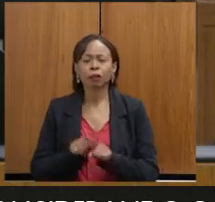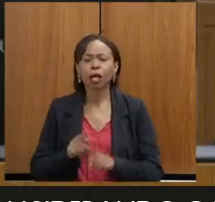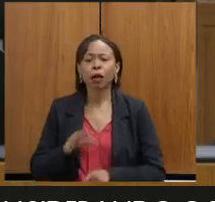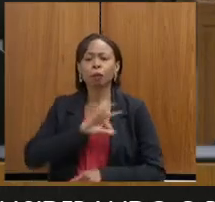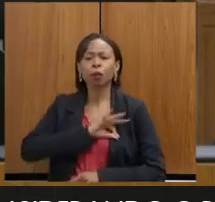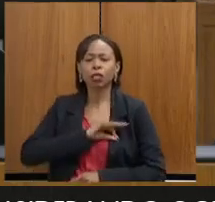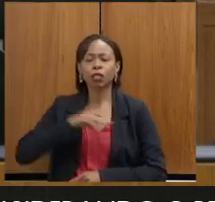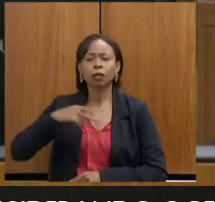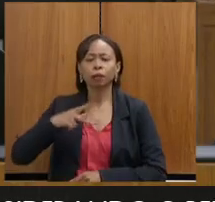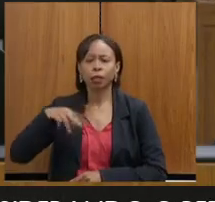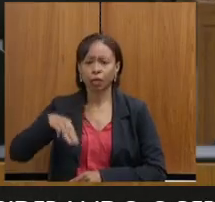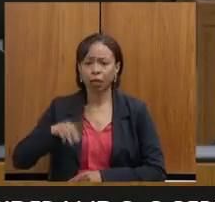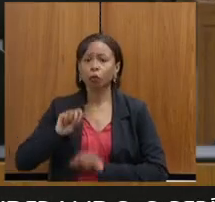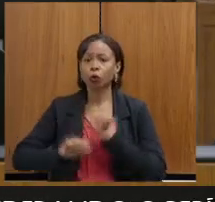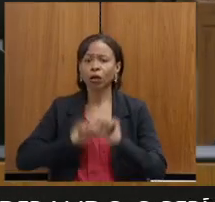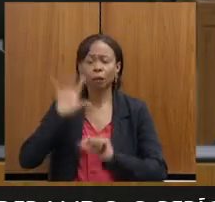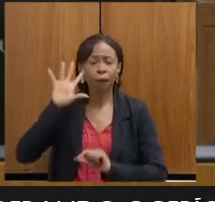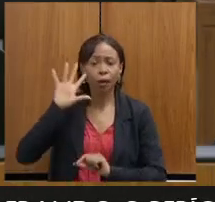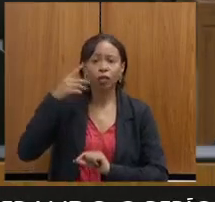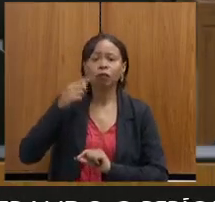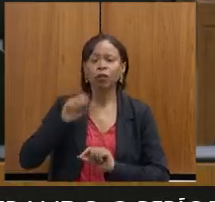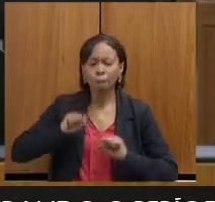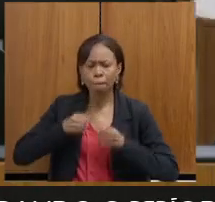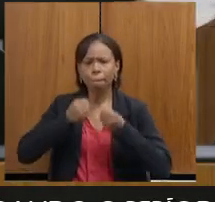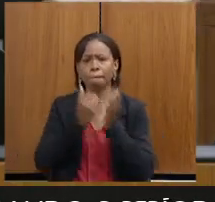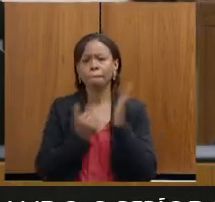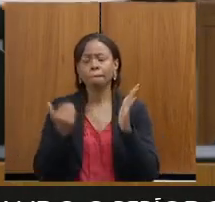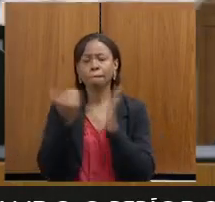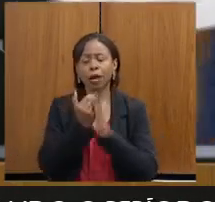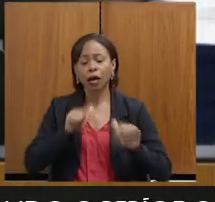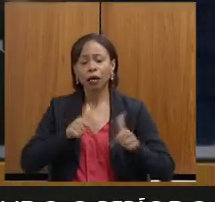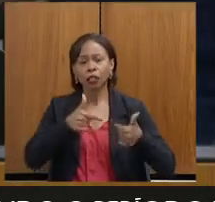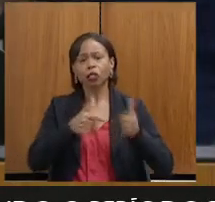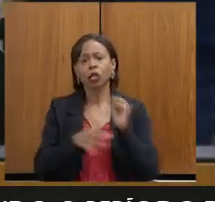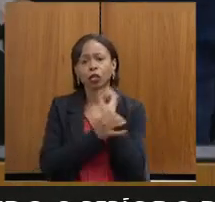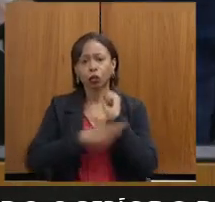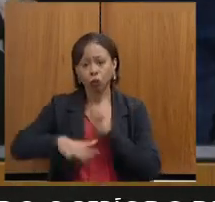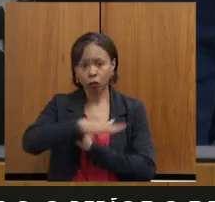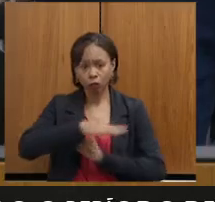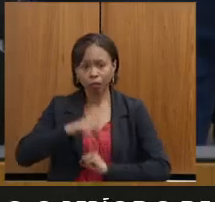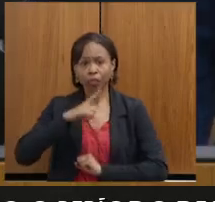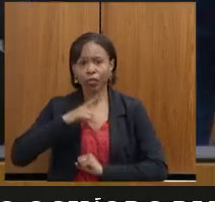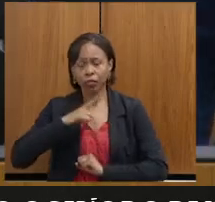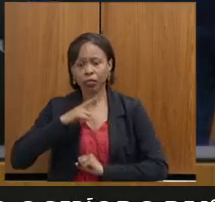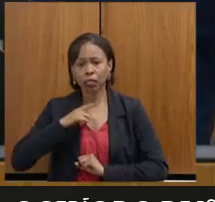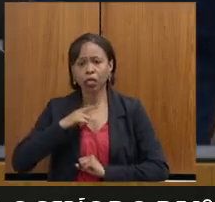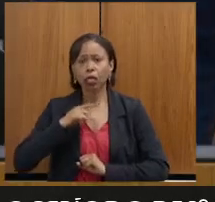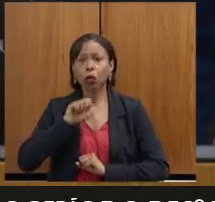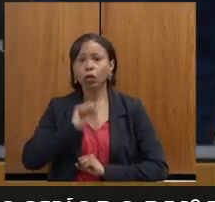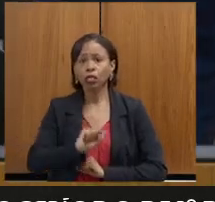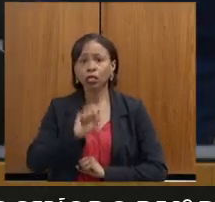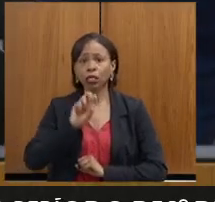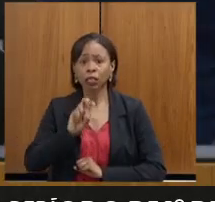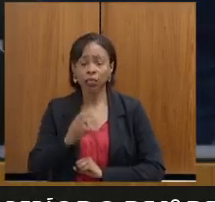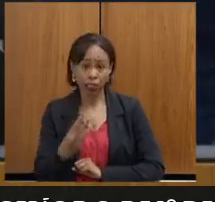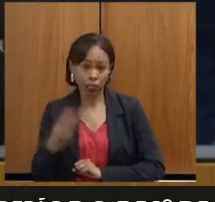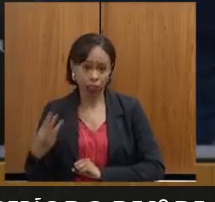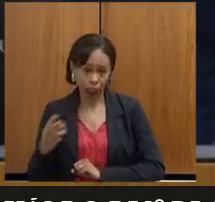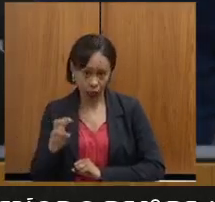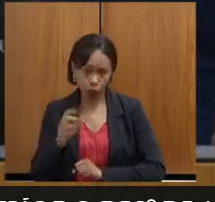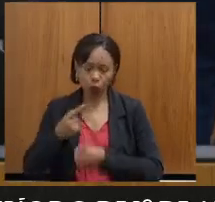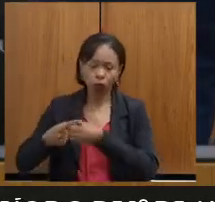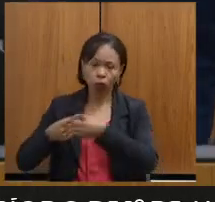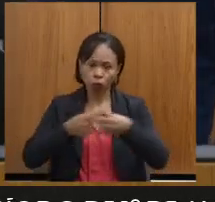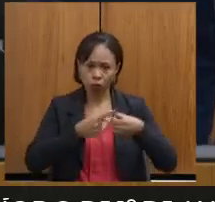Militar de Minas Gerais pedir providências a identificar as ações no âmbito do cinturão de Segurança Pública envolve os 135 municípios